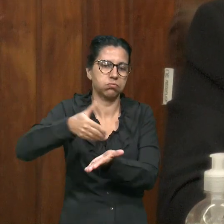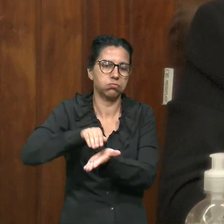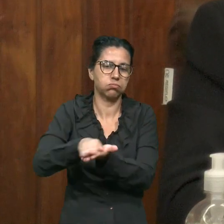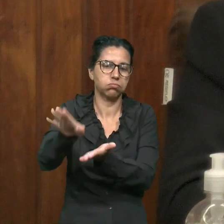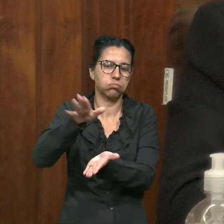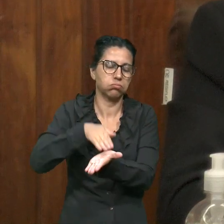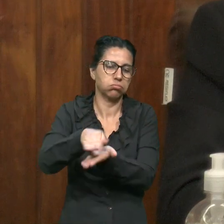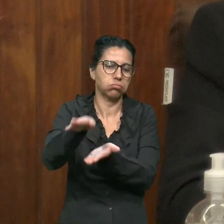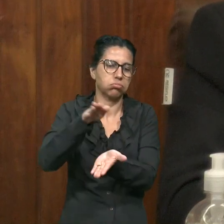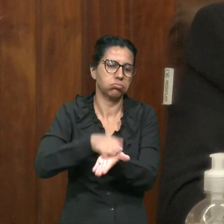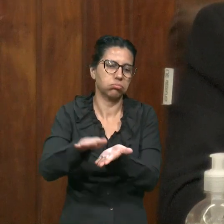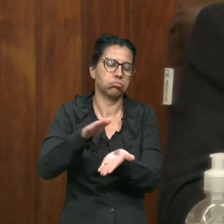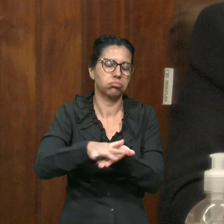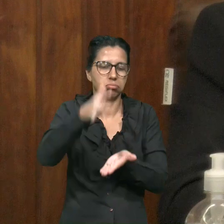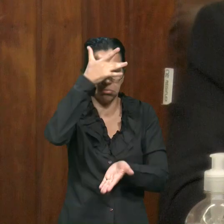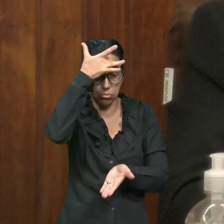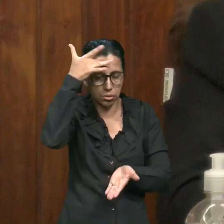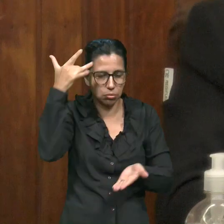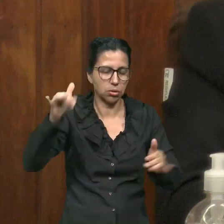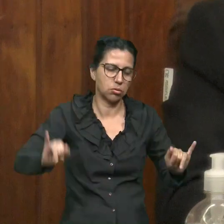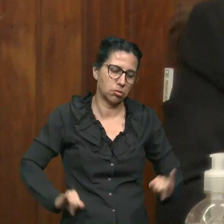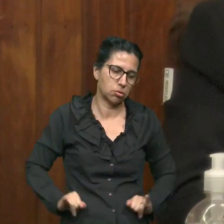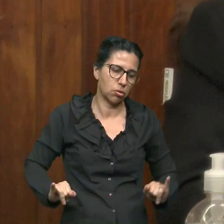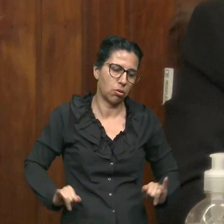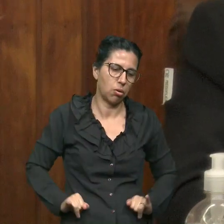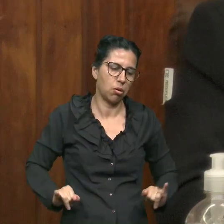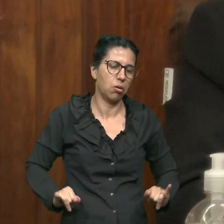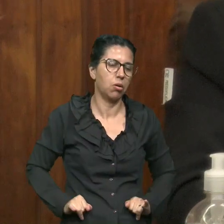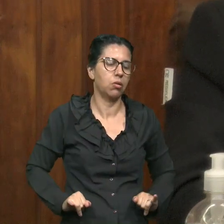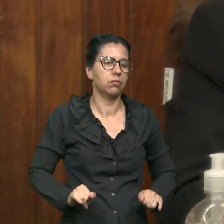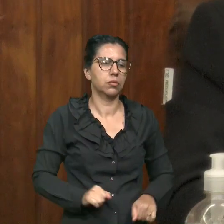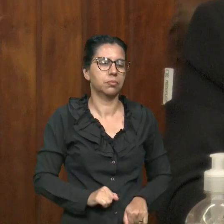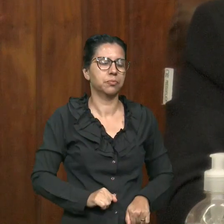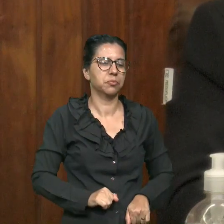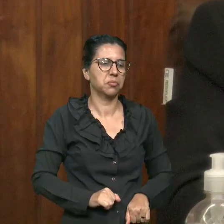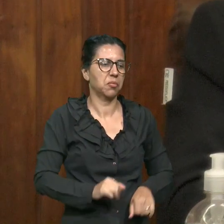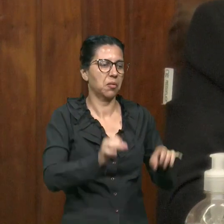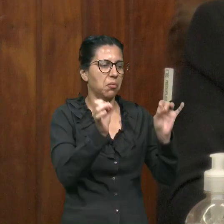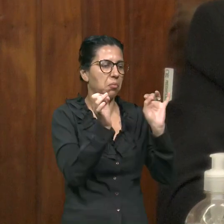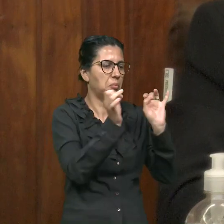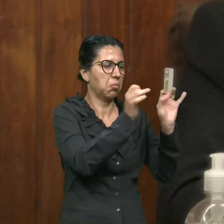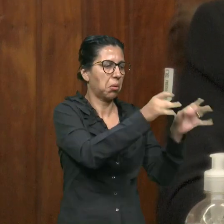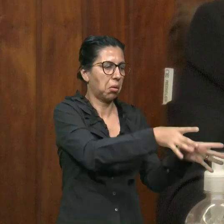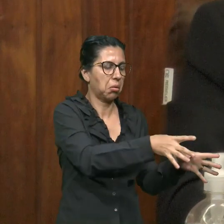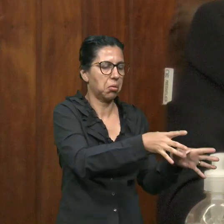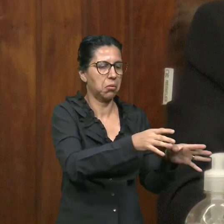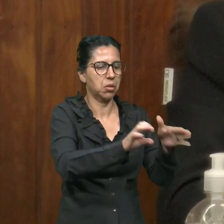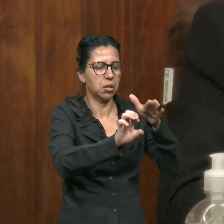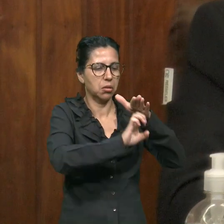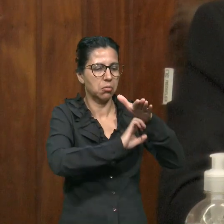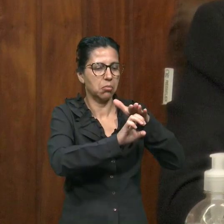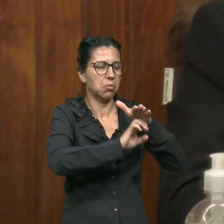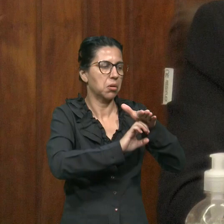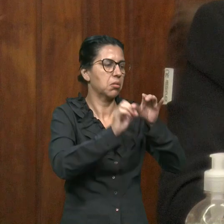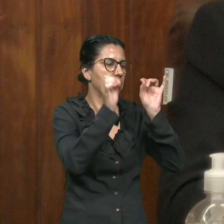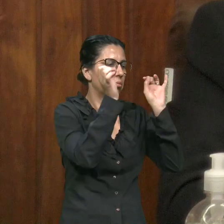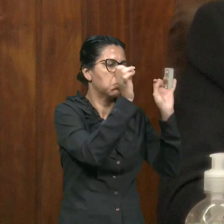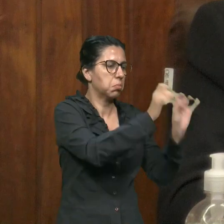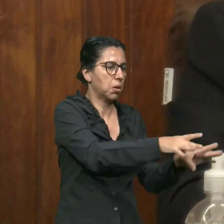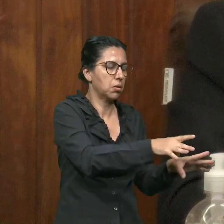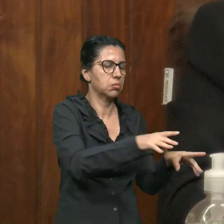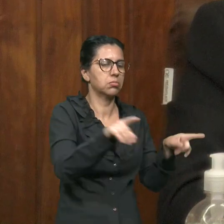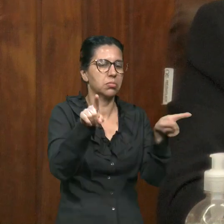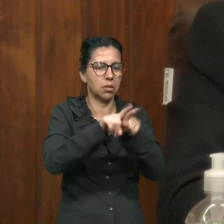descaso dessa administração. Pelo abandono de um administrador que faliu a própria empresa, e hoje afunda o município